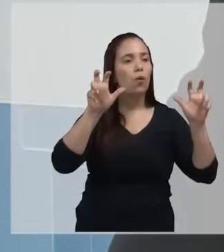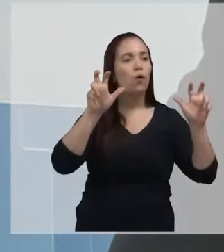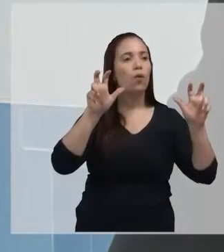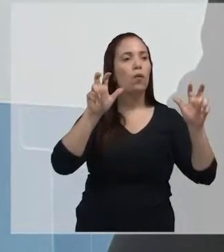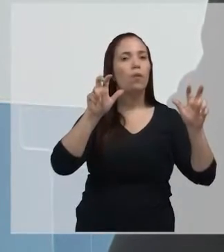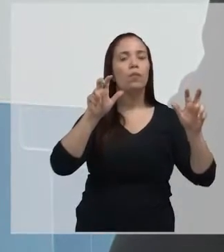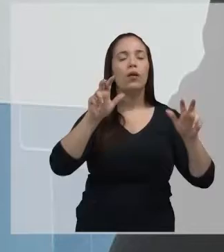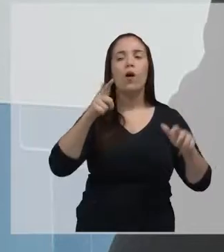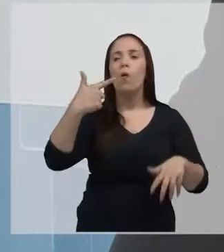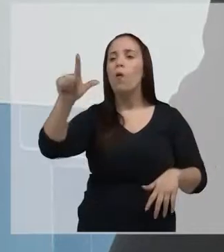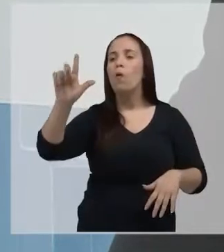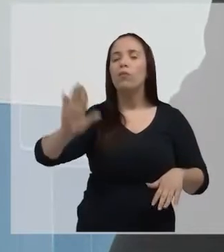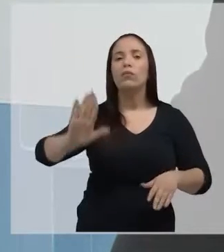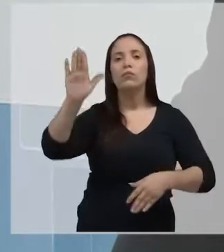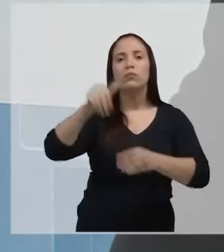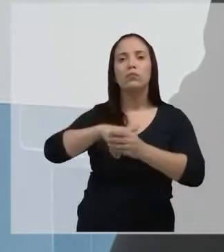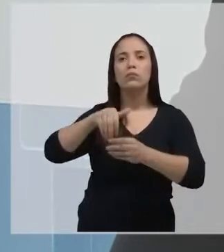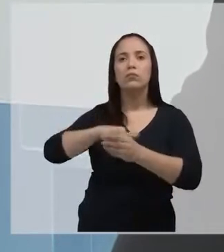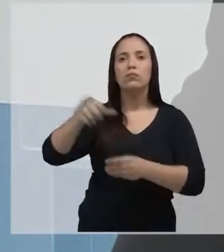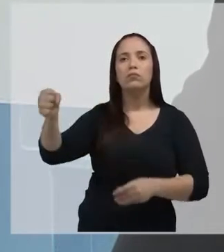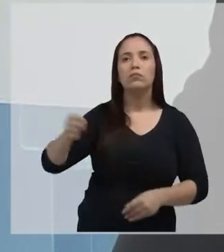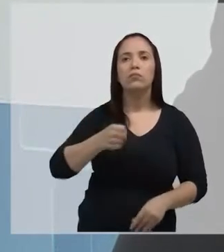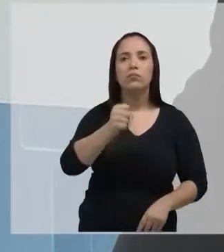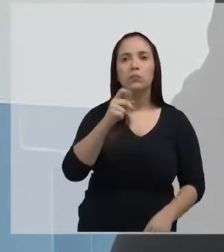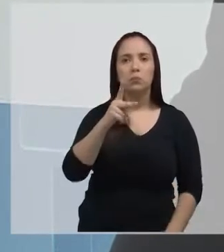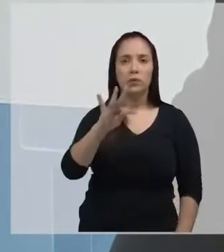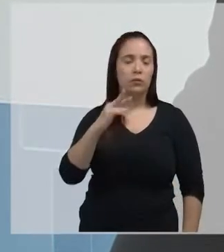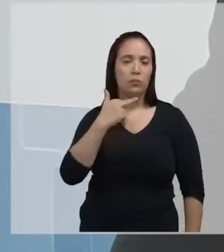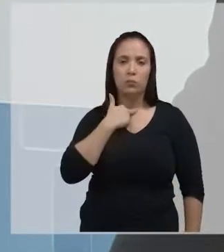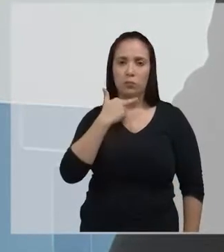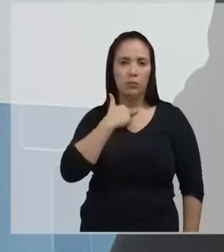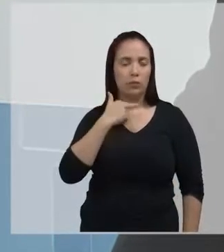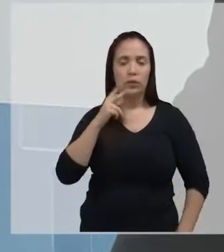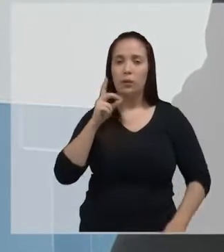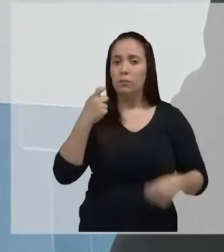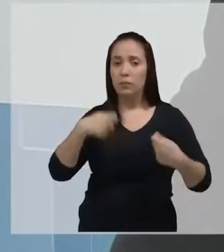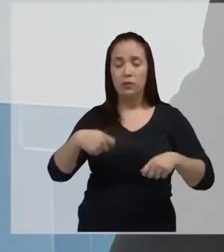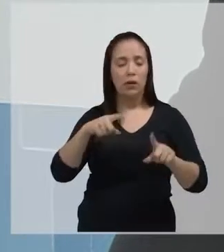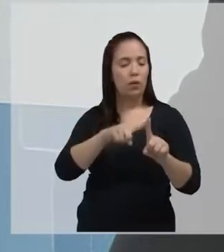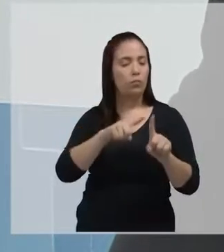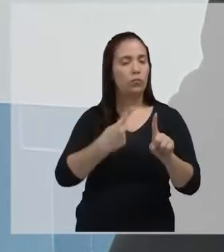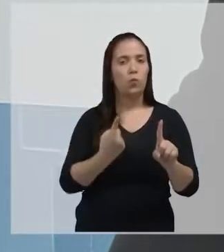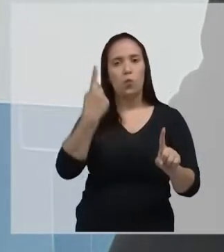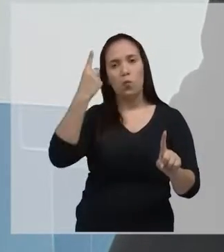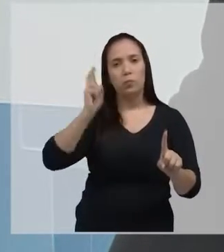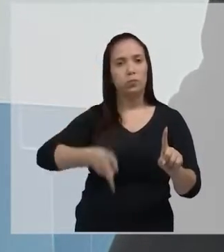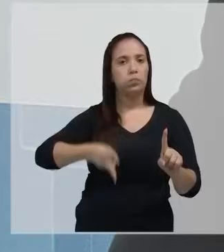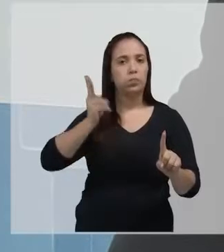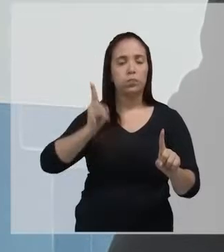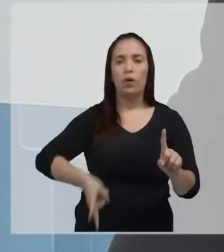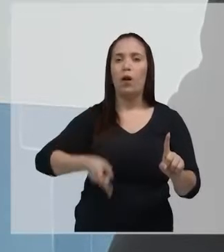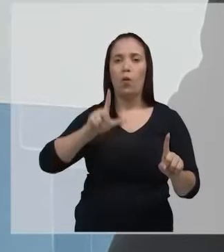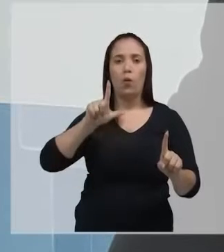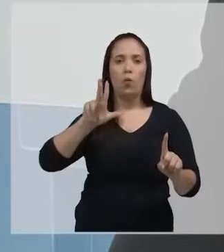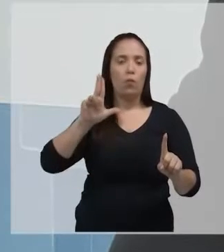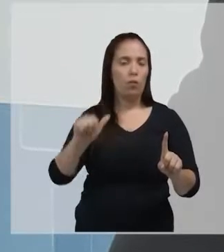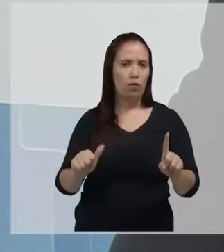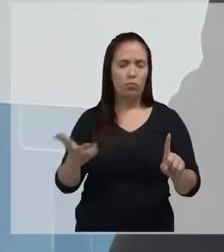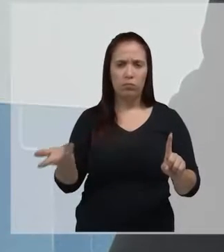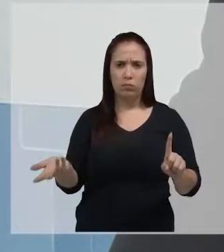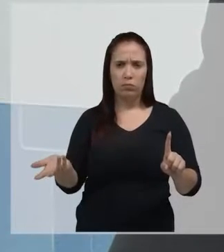lançar outro candidato dentro do seu próprio partido que não seja o único, ou seja, o presidente Lula.